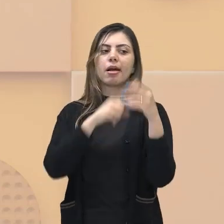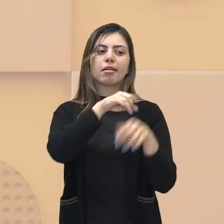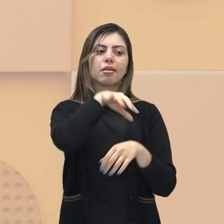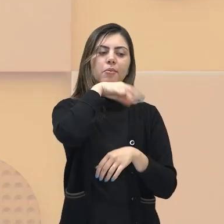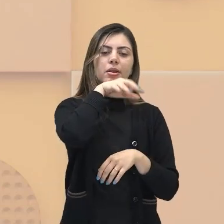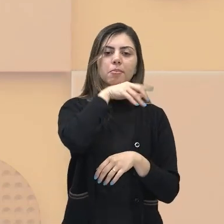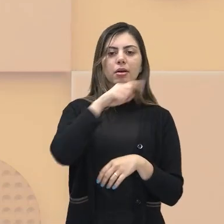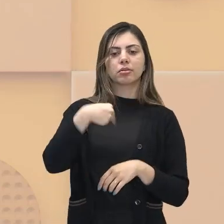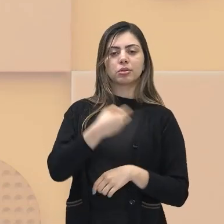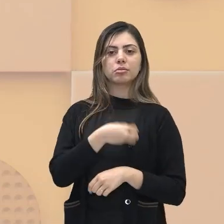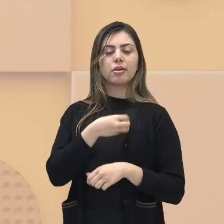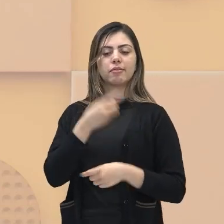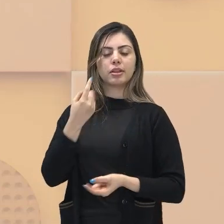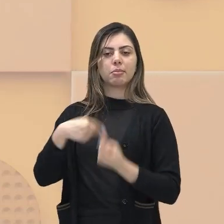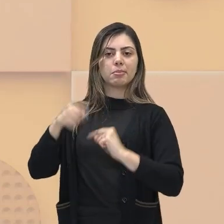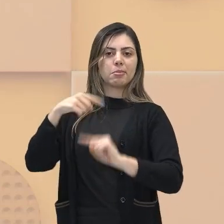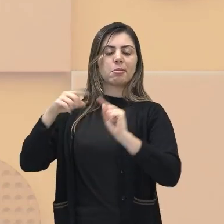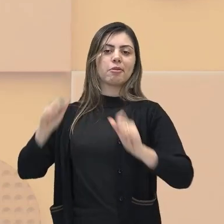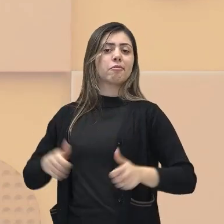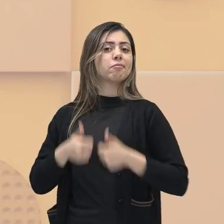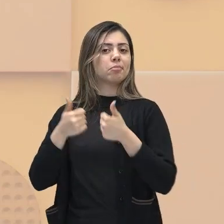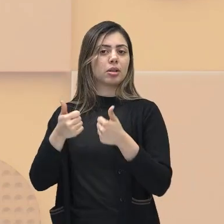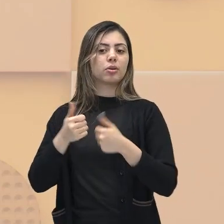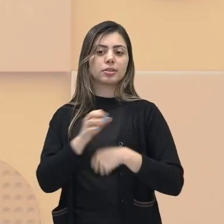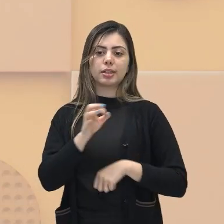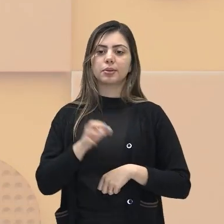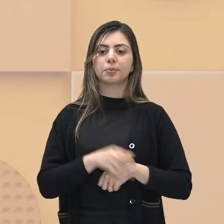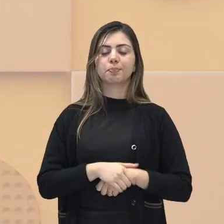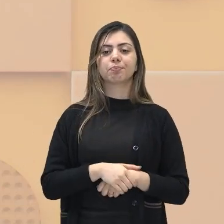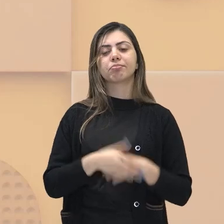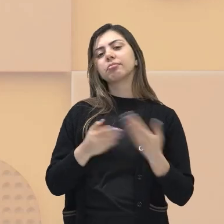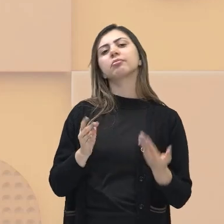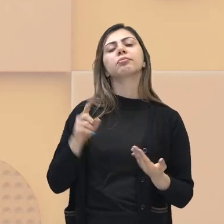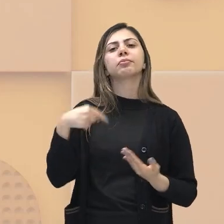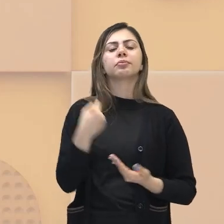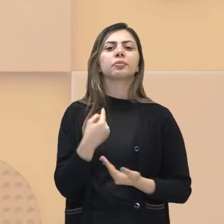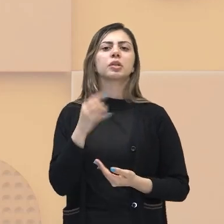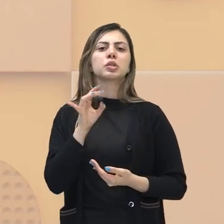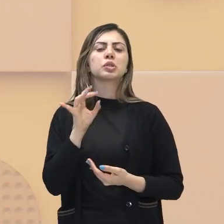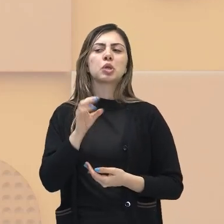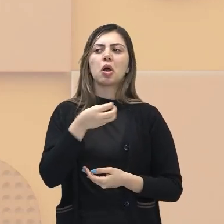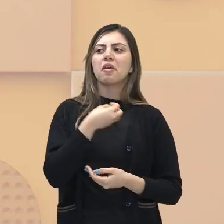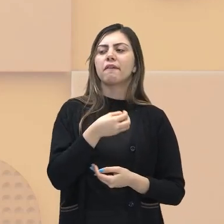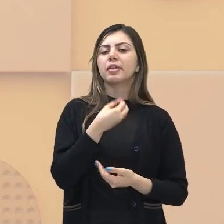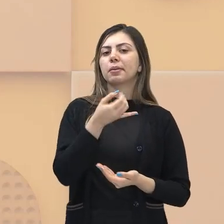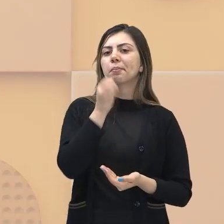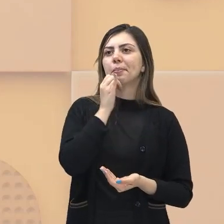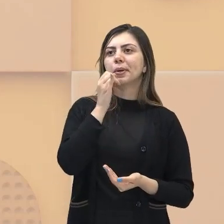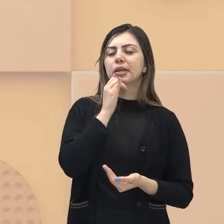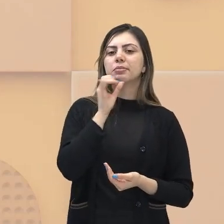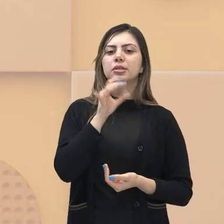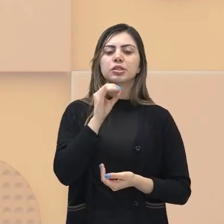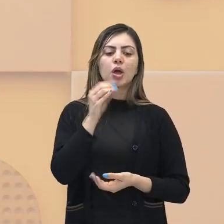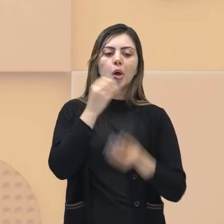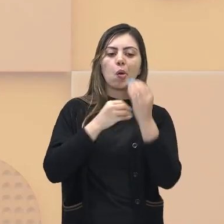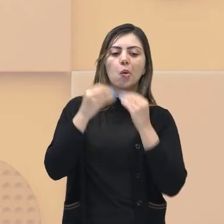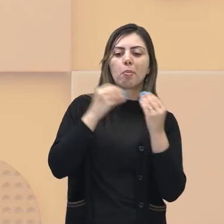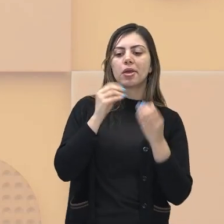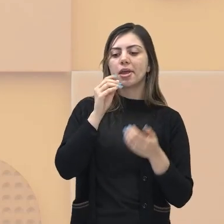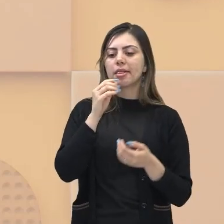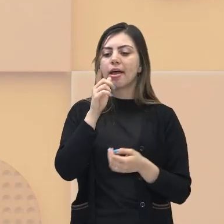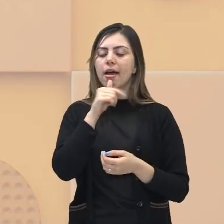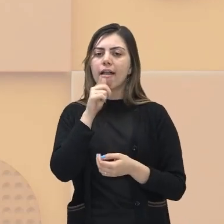e de melhorar nossas condições de vida. Nós não vivemos apenas movidos pelo instinto para executar